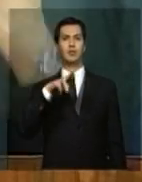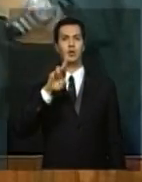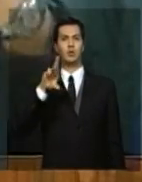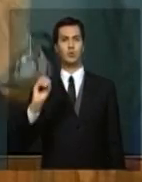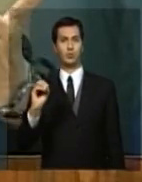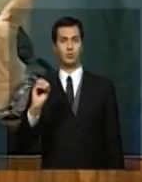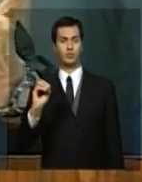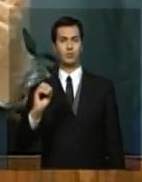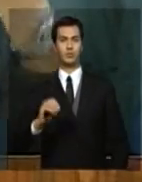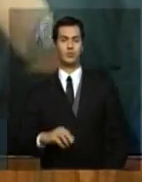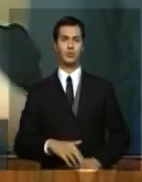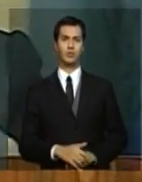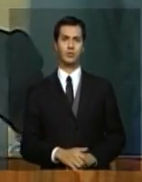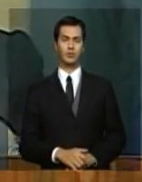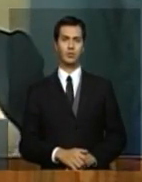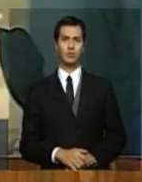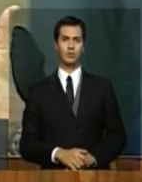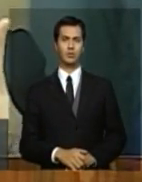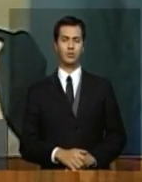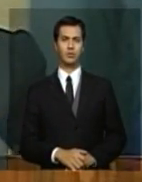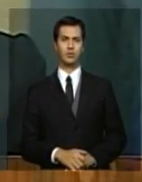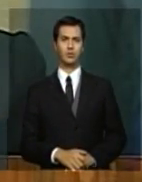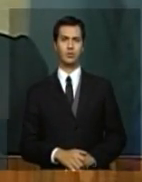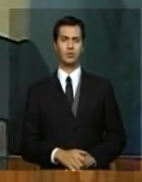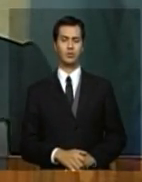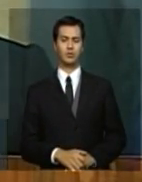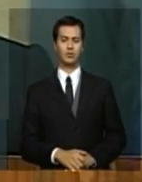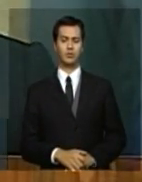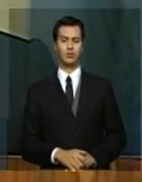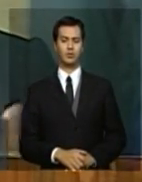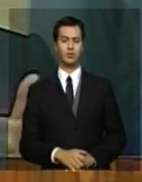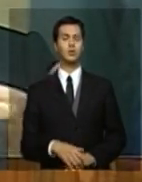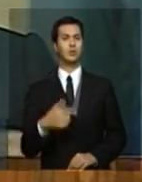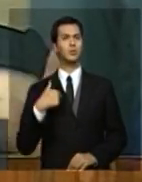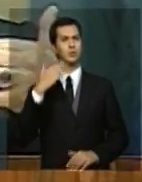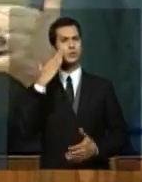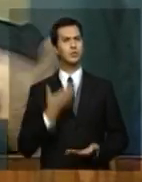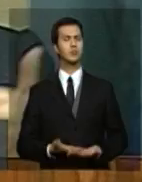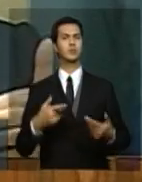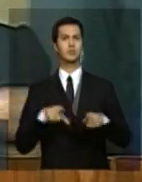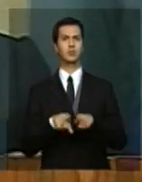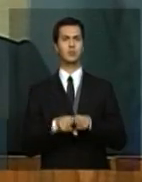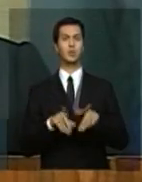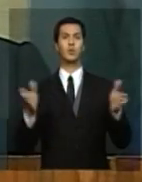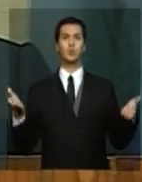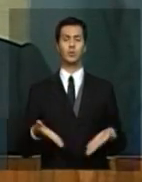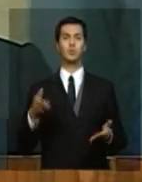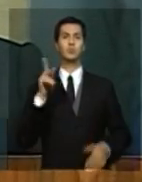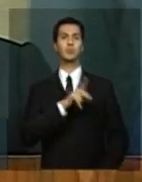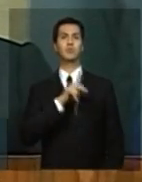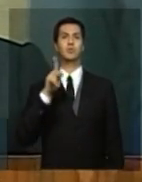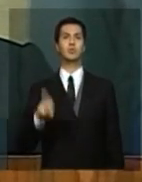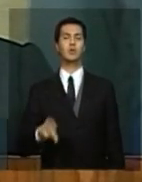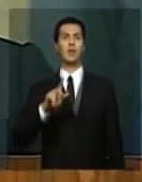junto com a professora ludes que hoje é minha adjunta fomos uma das precursoras